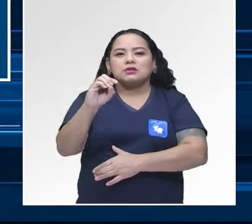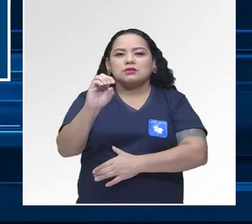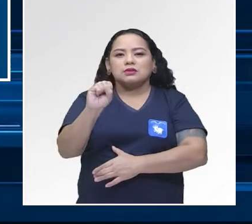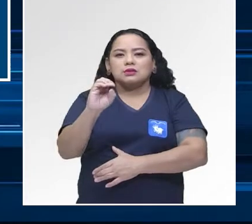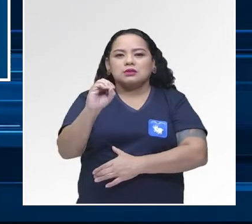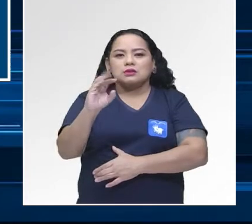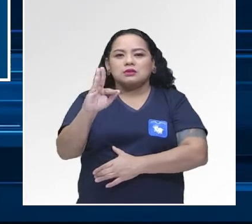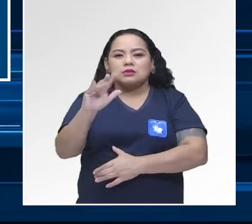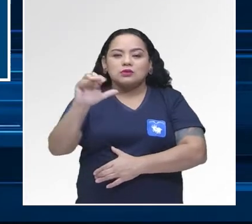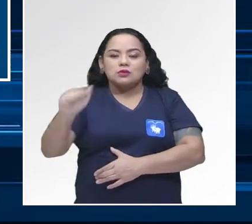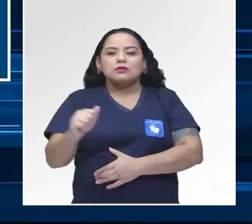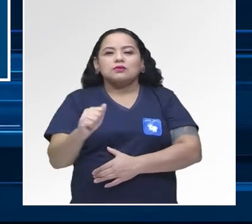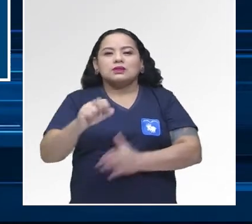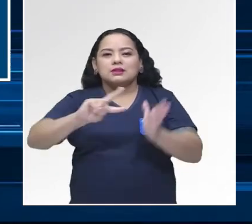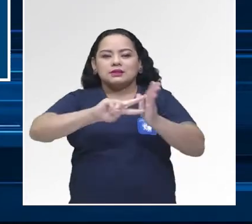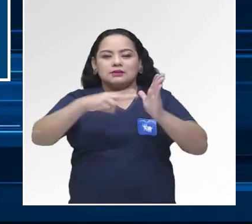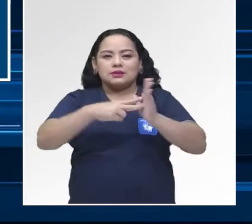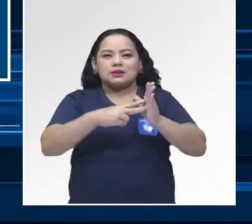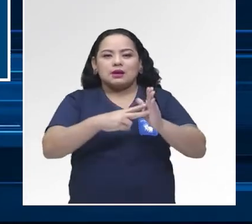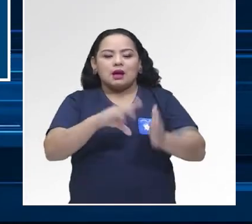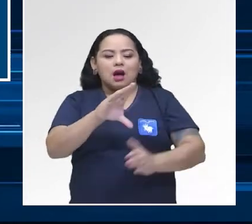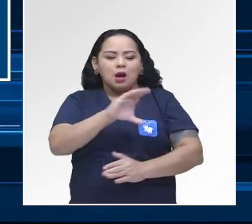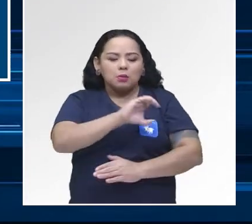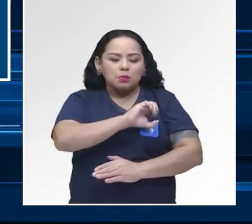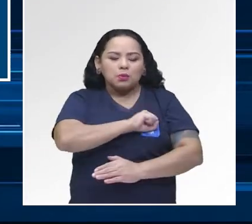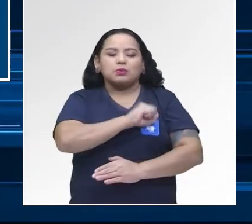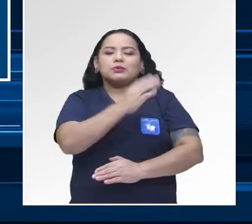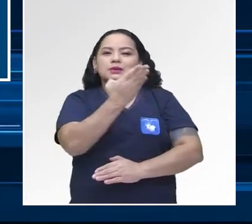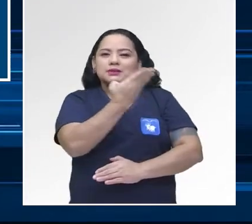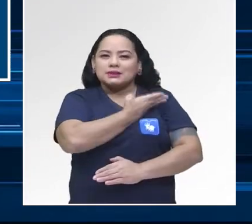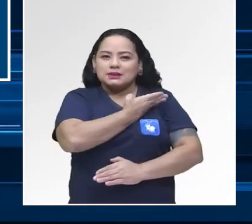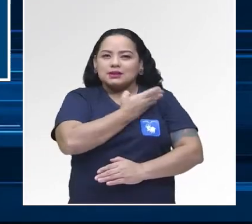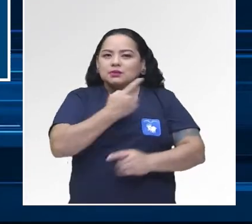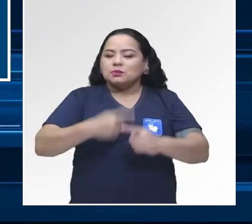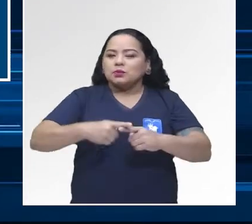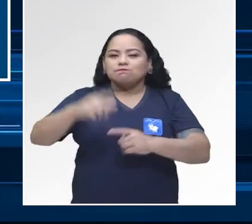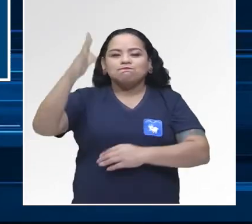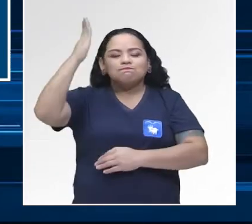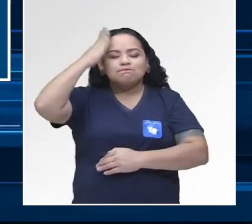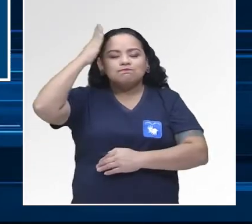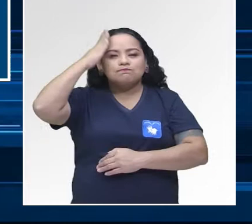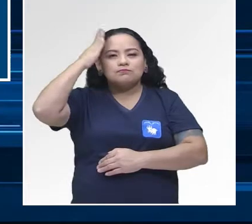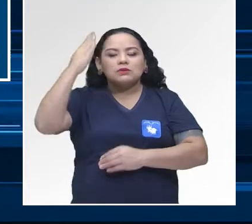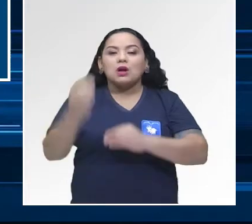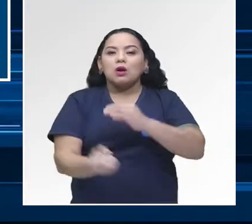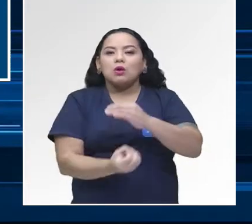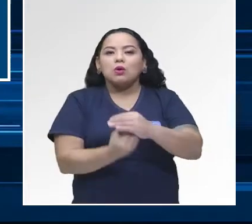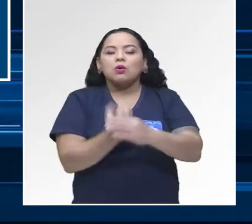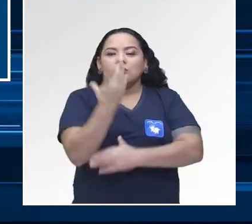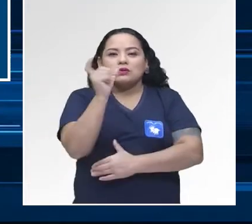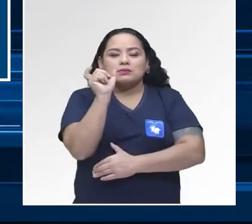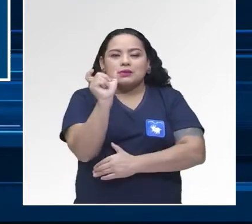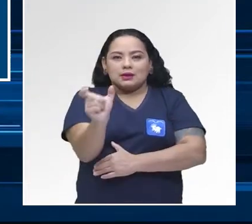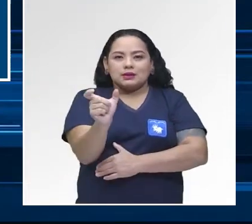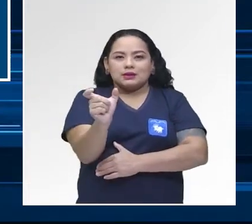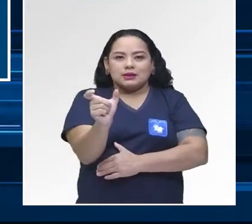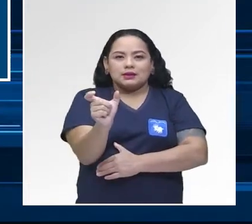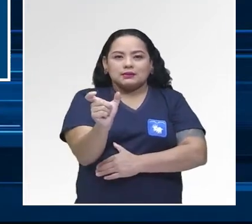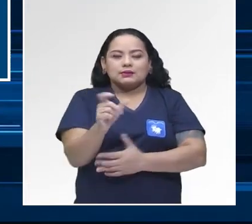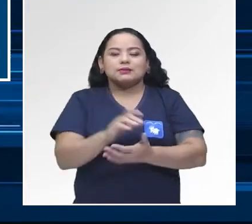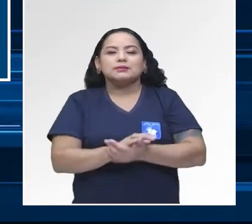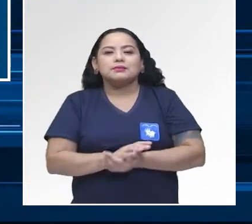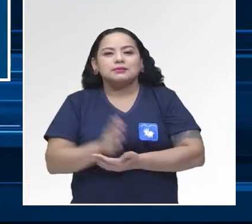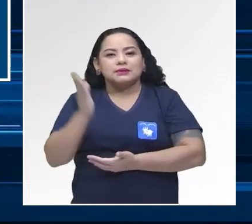Amor, amizade pela sabedoria. Então, a origem da palavra, na sua